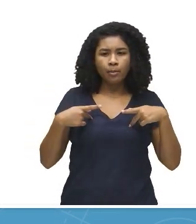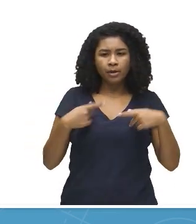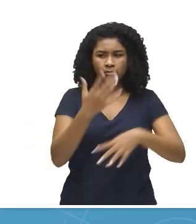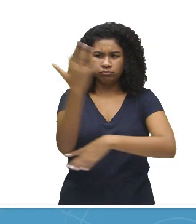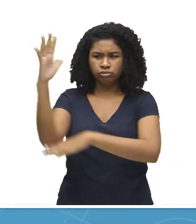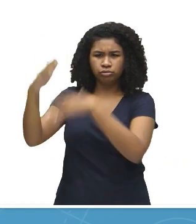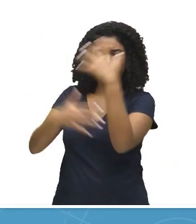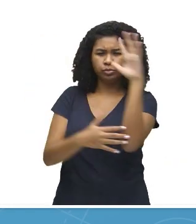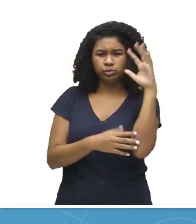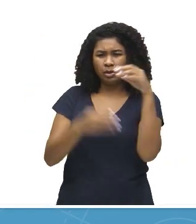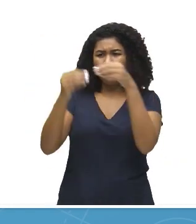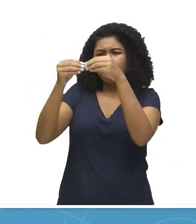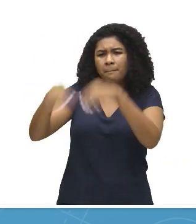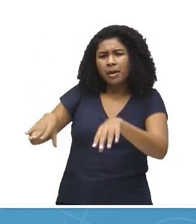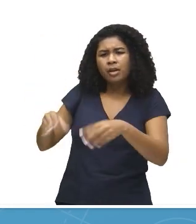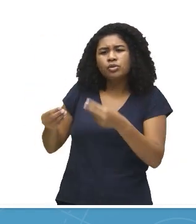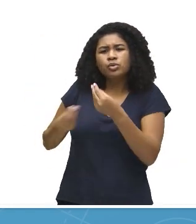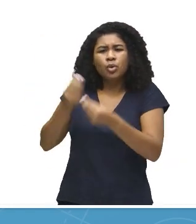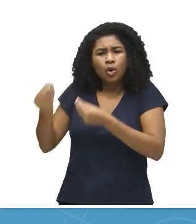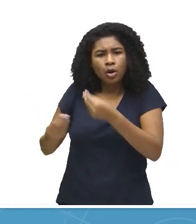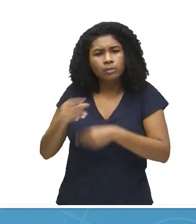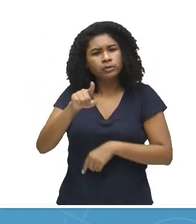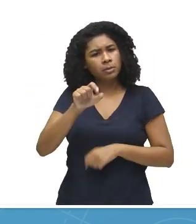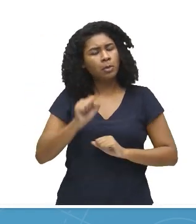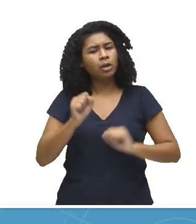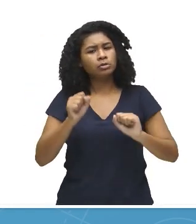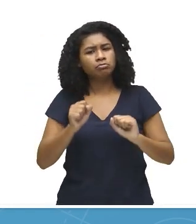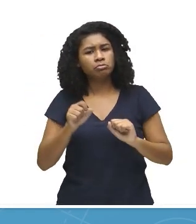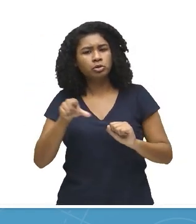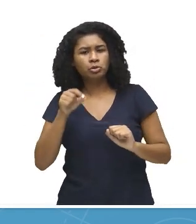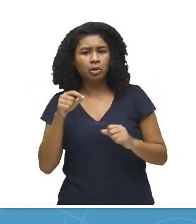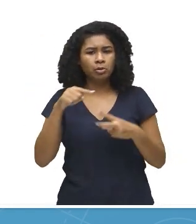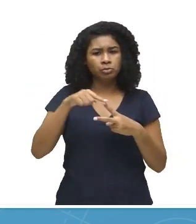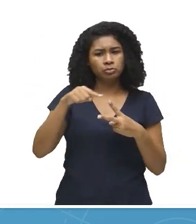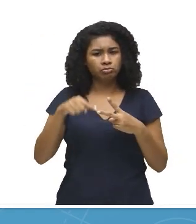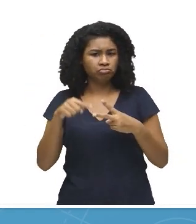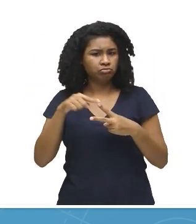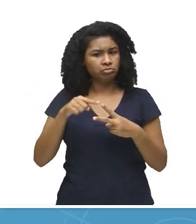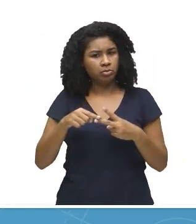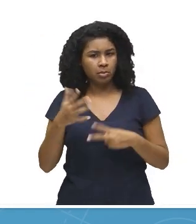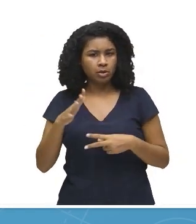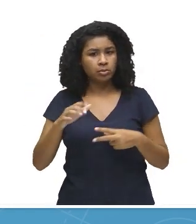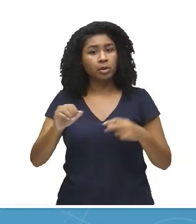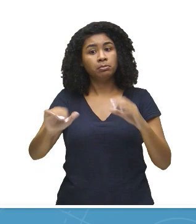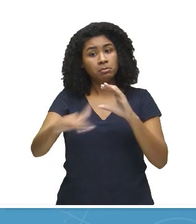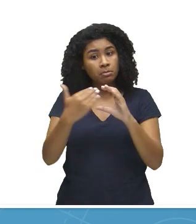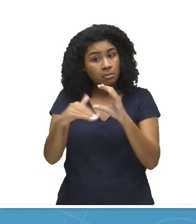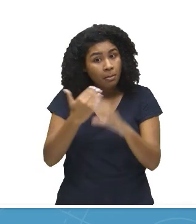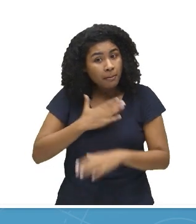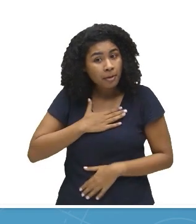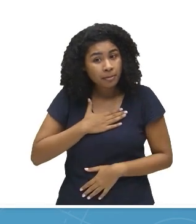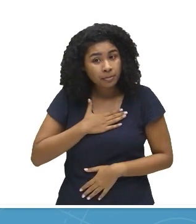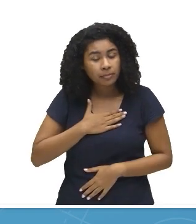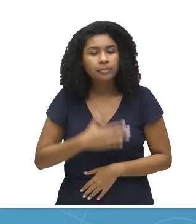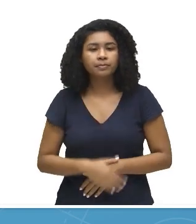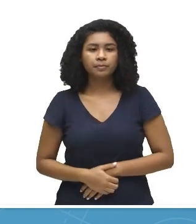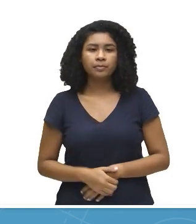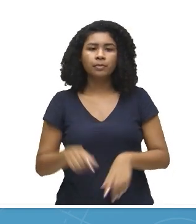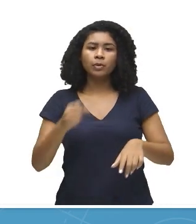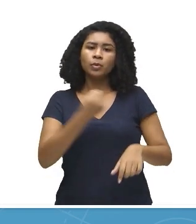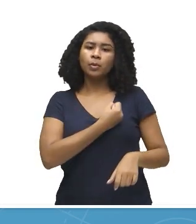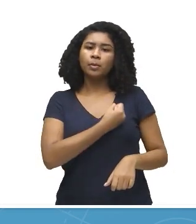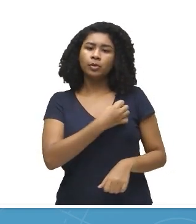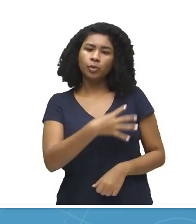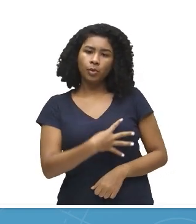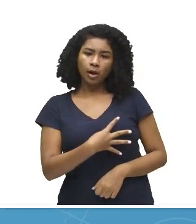ambiente, tá? Você pode citar aí uma ou duas formas e colocar aí no chat pra gente. E na quarta questão, você